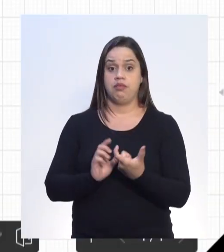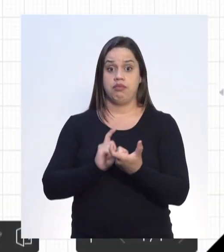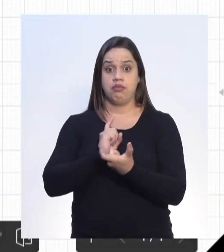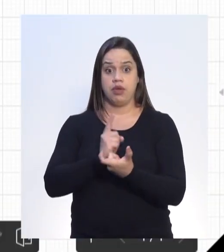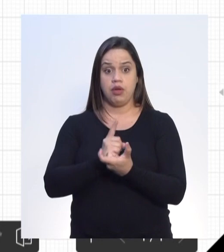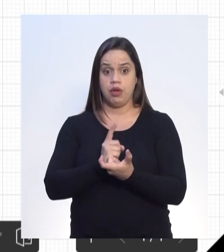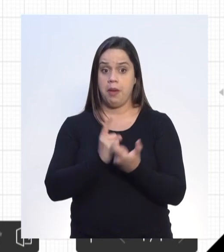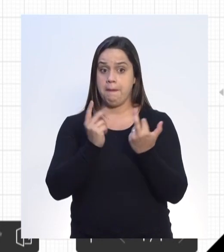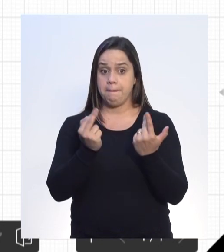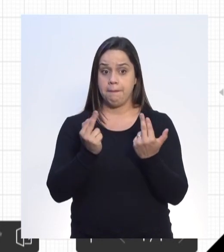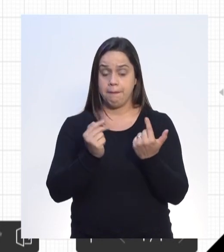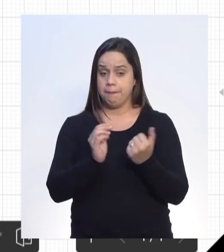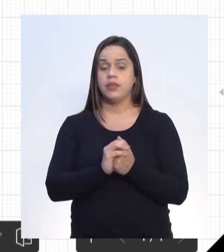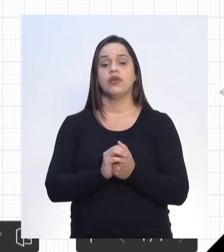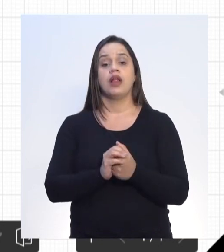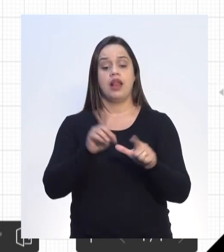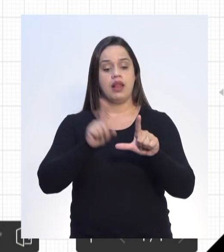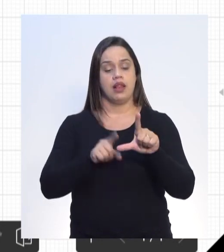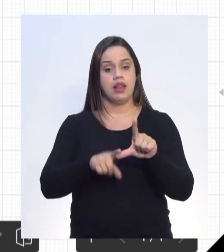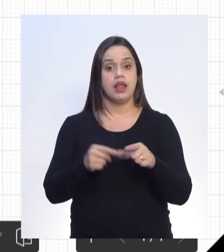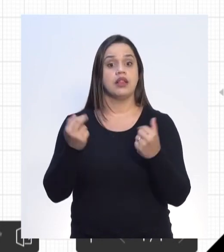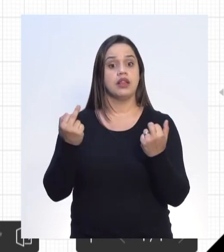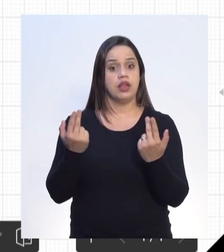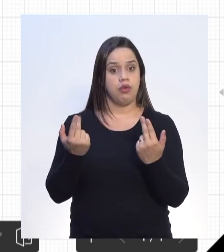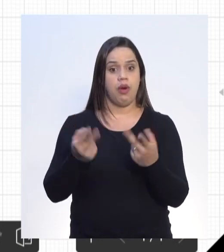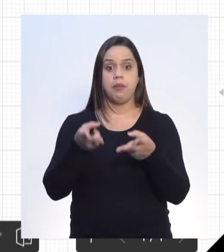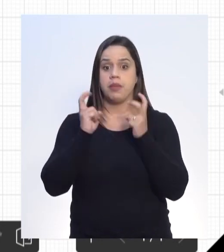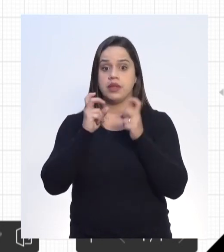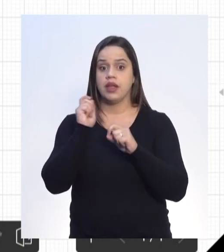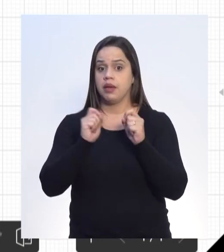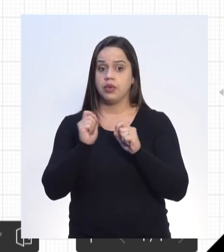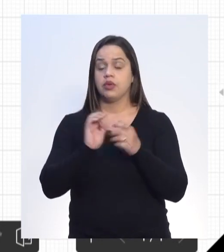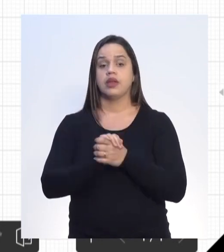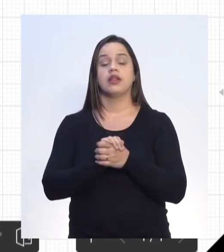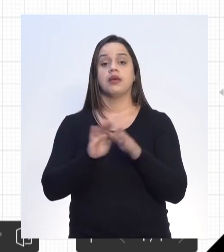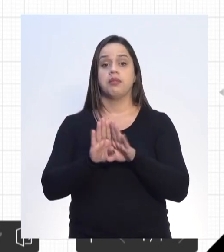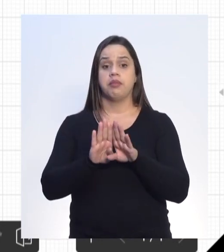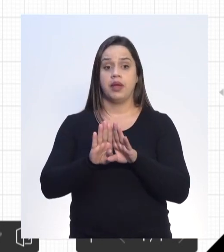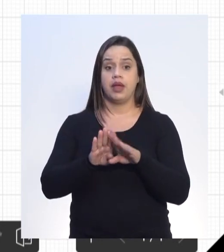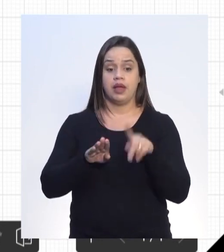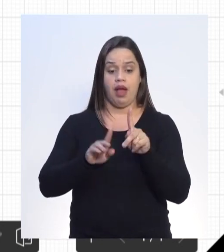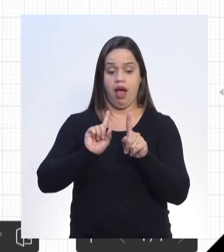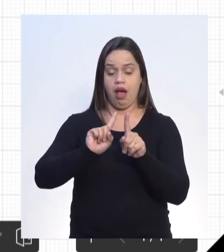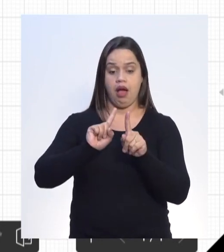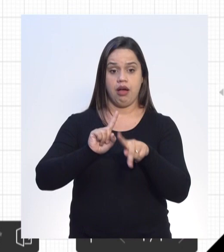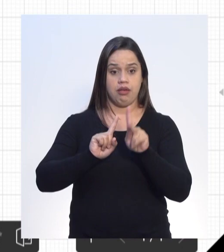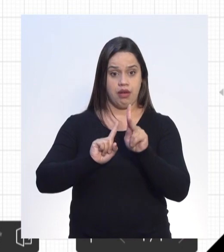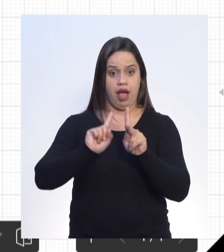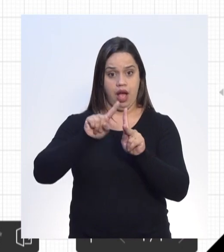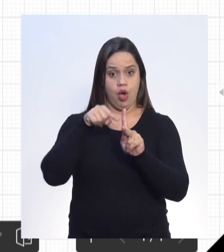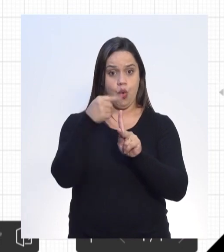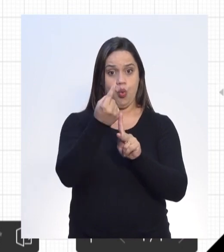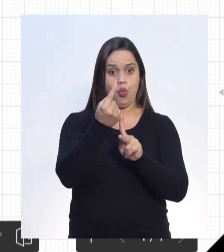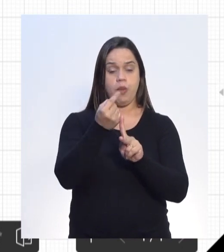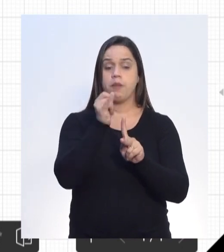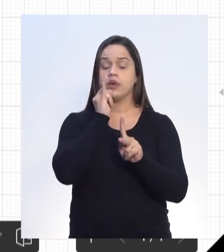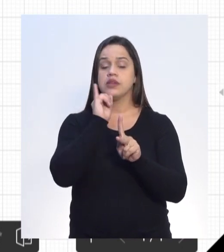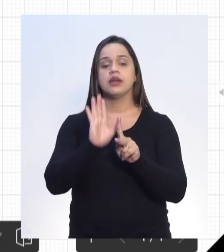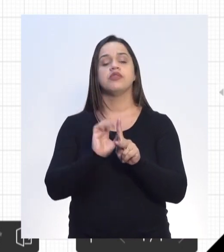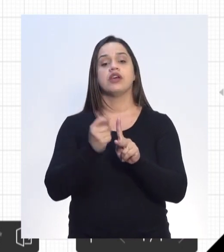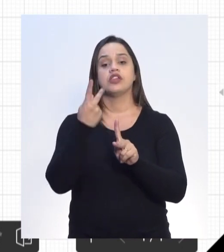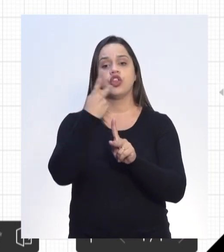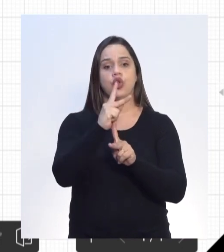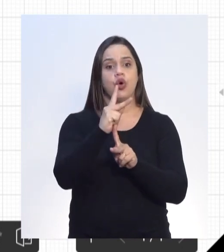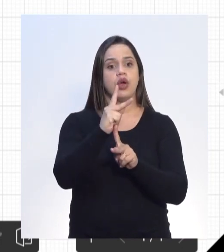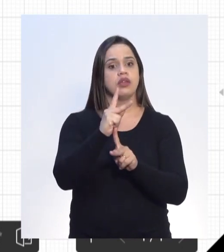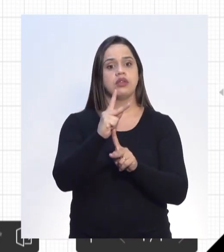a mesma variável, e perceba ali, ó, o mesmo expoente. Se eu tivesse um k elevado a 2 ali, por exemplo, eu não poderia somar,